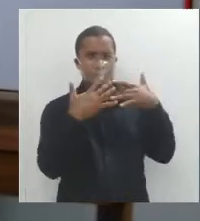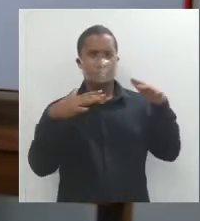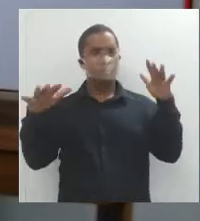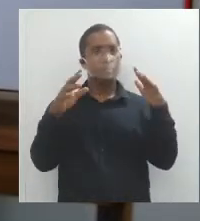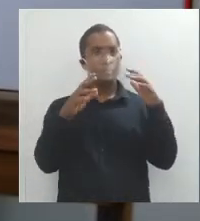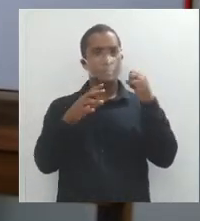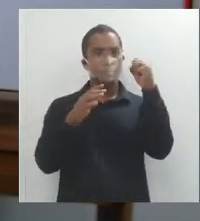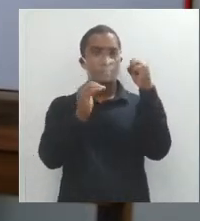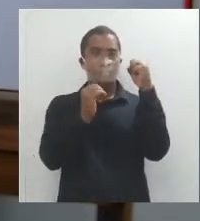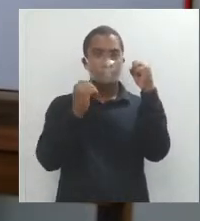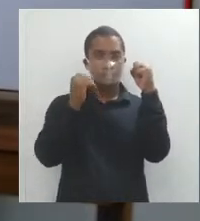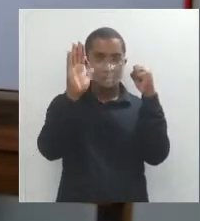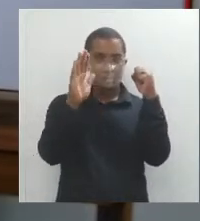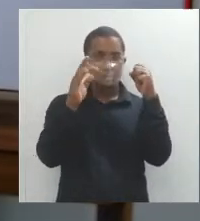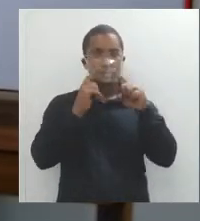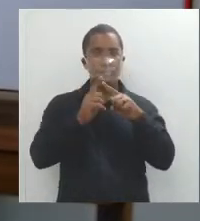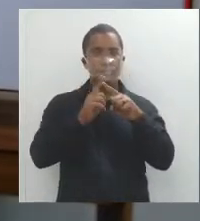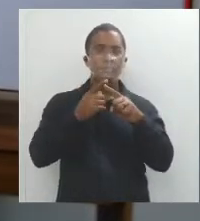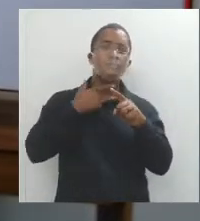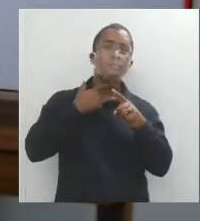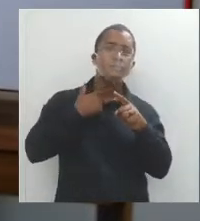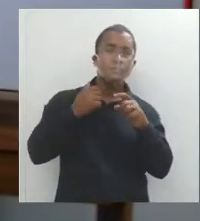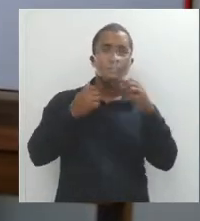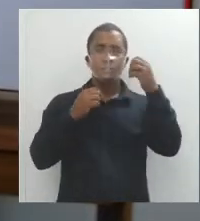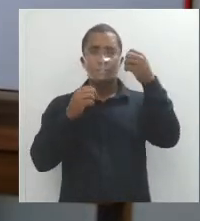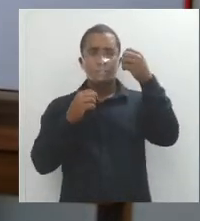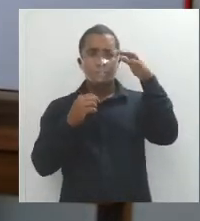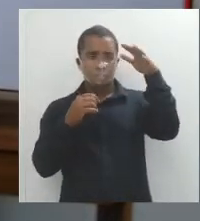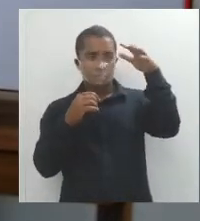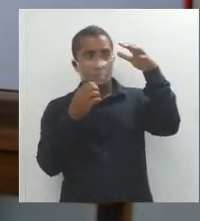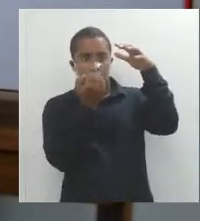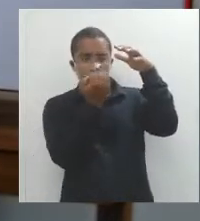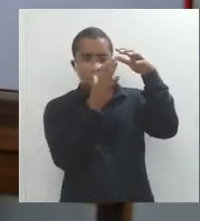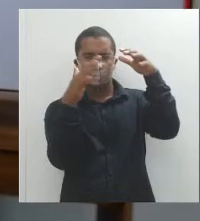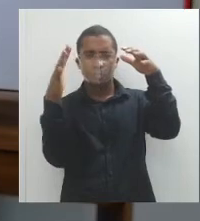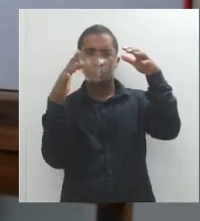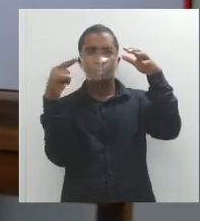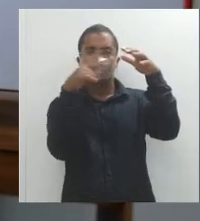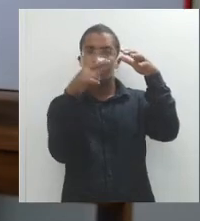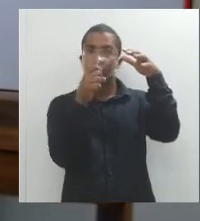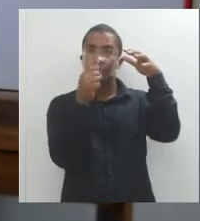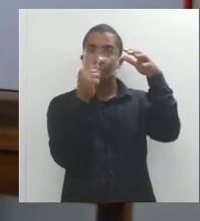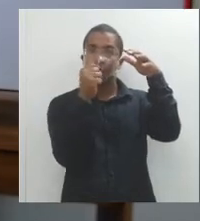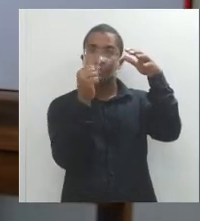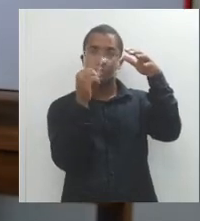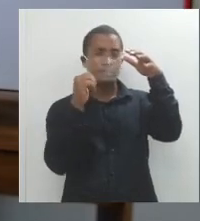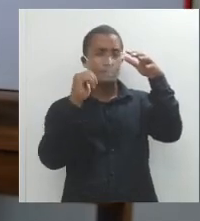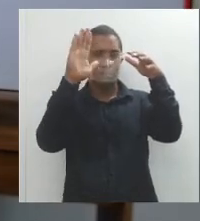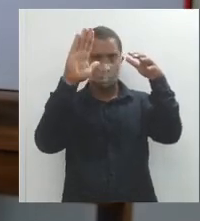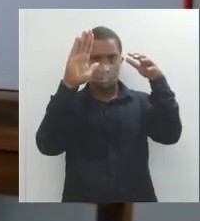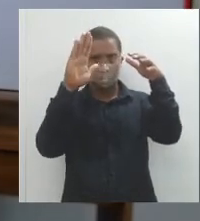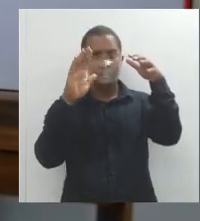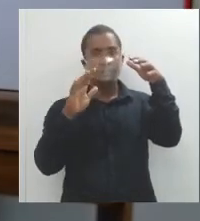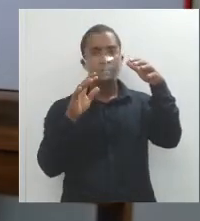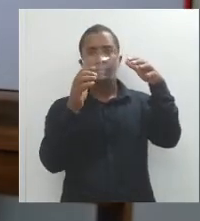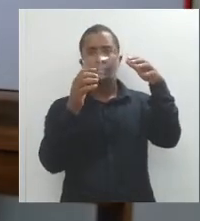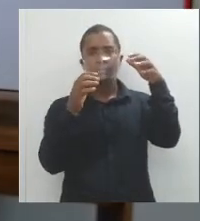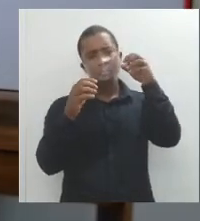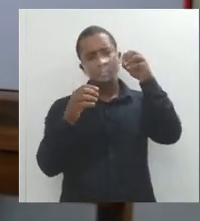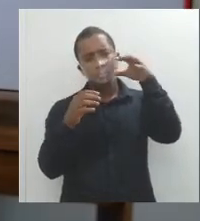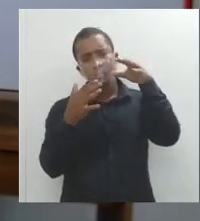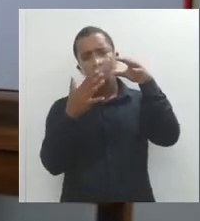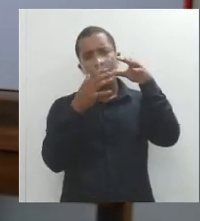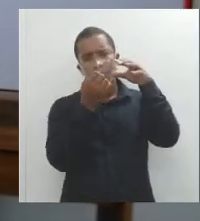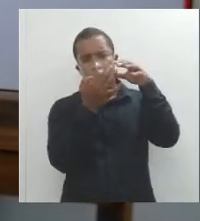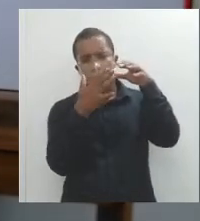clarear mais. Então, quando eu quero que uma lâmpada clareie mais, eu tenho que escolher lâmpadas de altas potências. Quando eu quero que uma lâmpada brilhe menos, eu